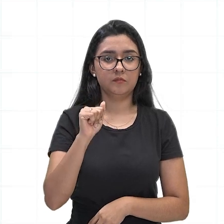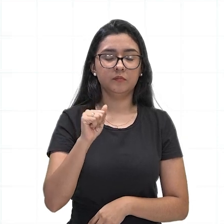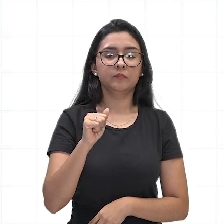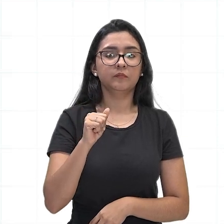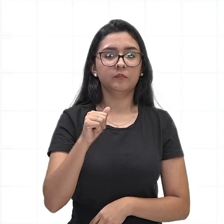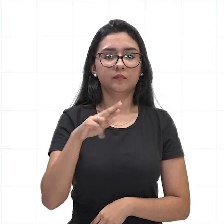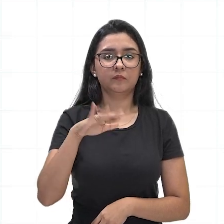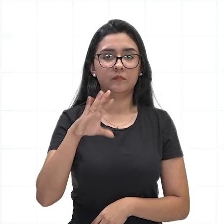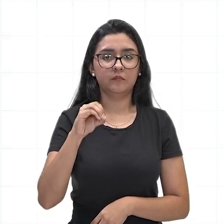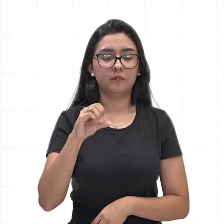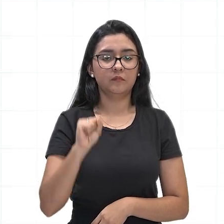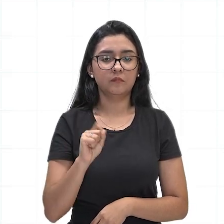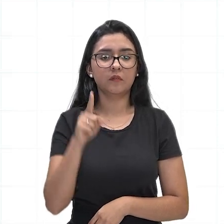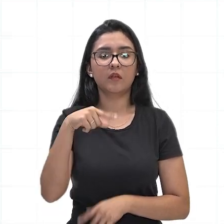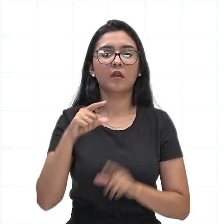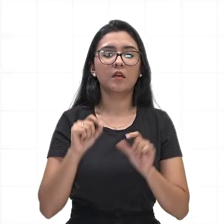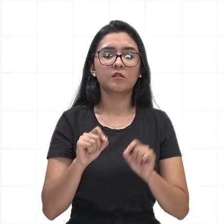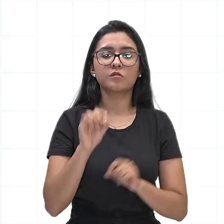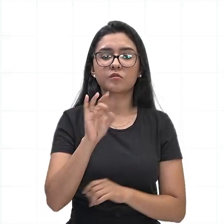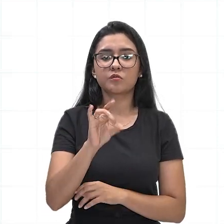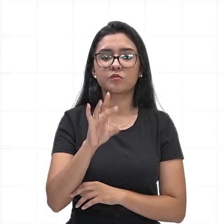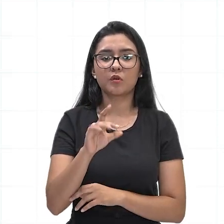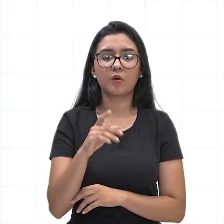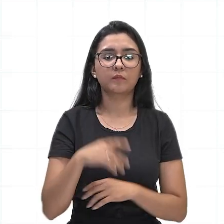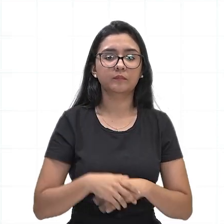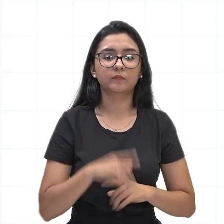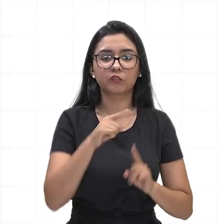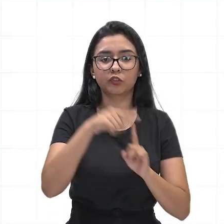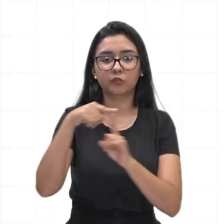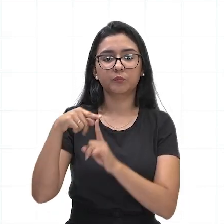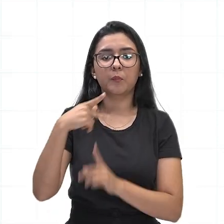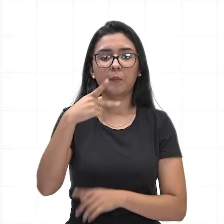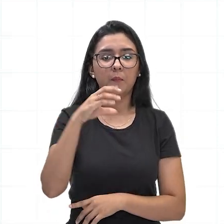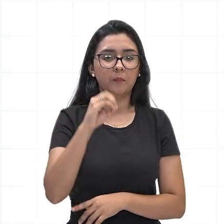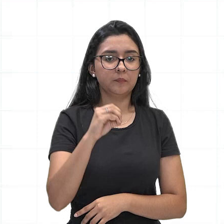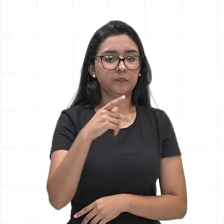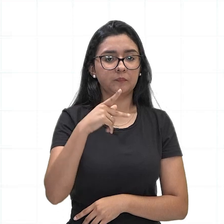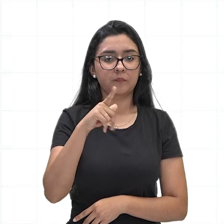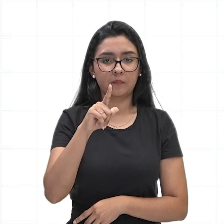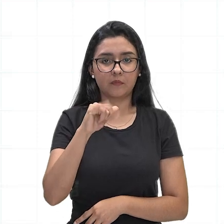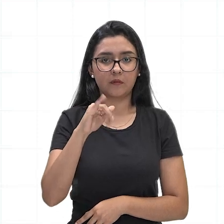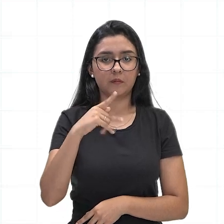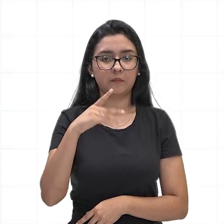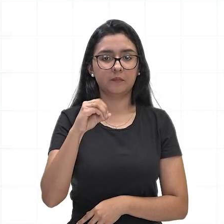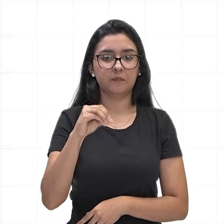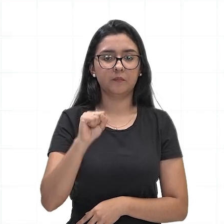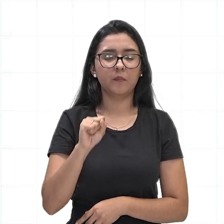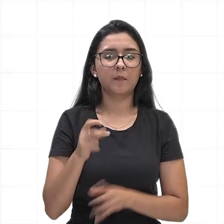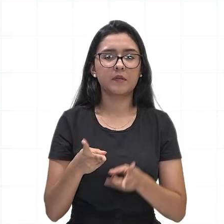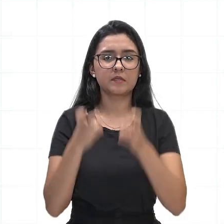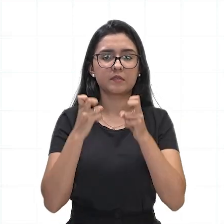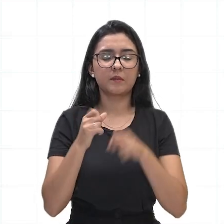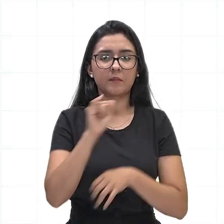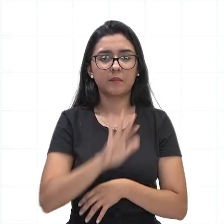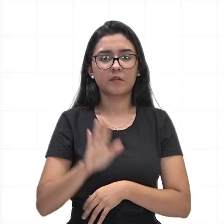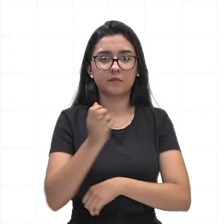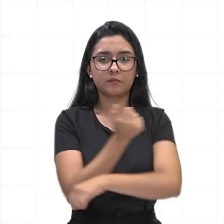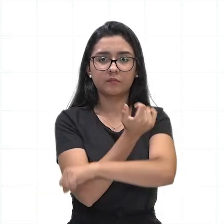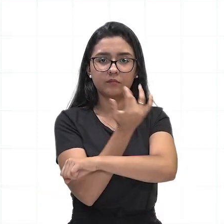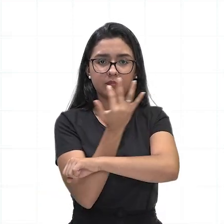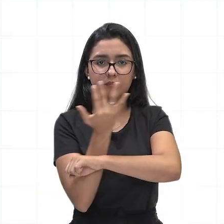antozoários, que existe a presença apenas de pólipos, como a gente pode observar aí na imagem, né, que eles